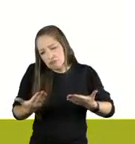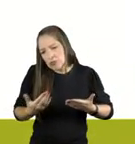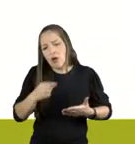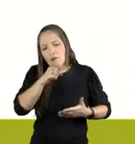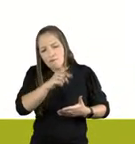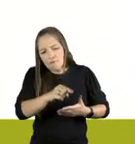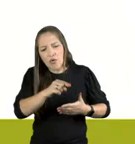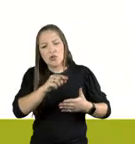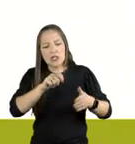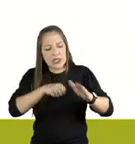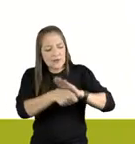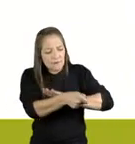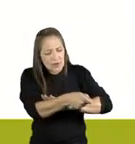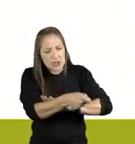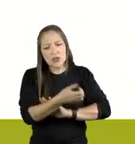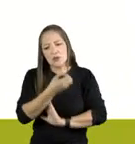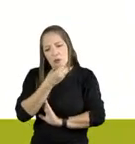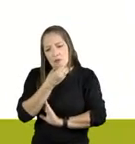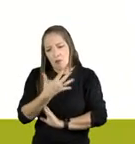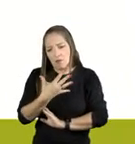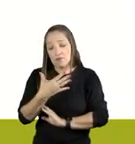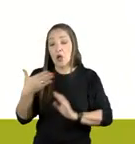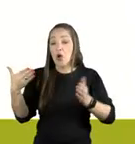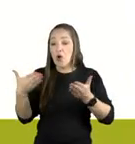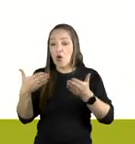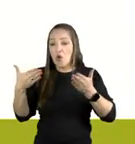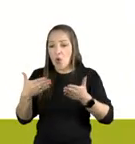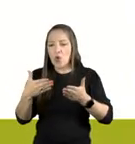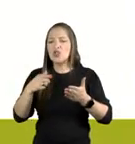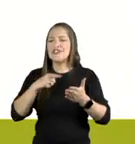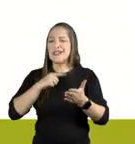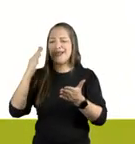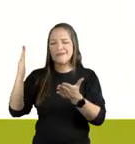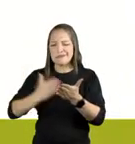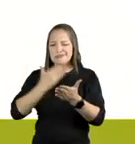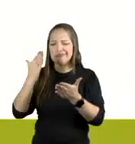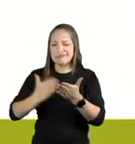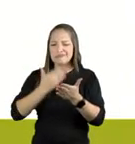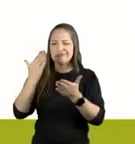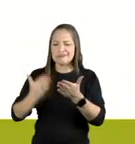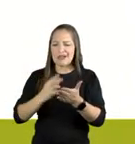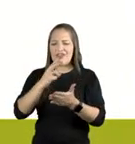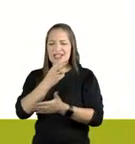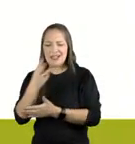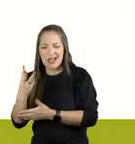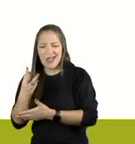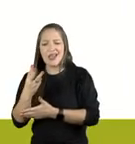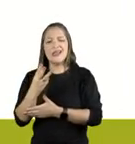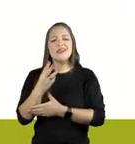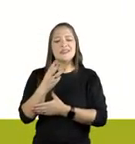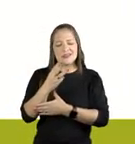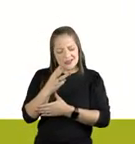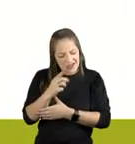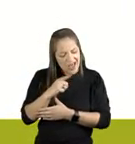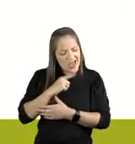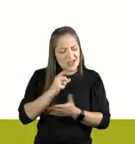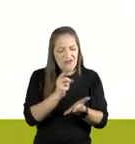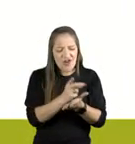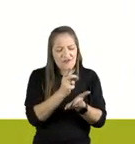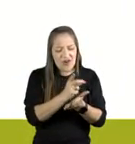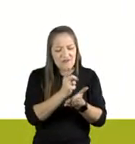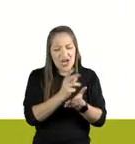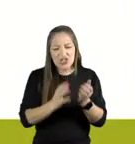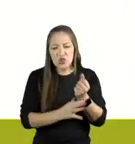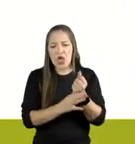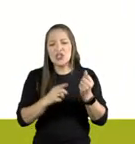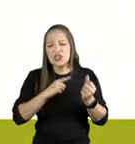naquele produto. Tá? Então hoje você tem cartilhas da própria B3, da corretora, que falam um pouco sobre o seu